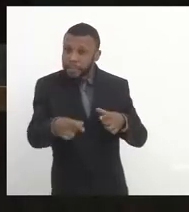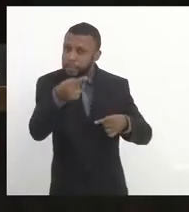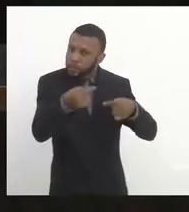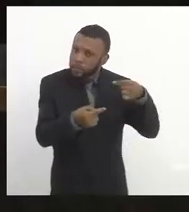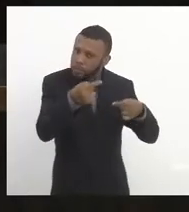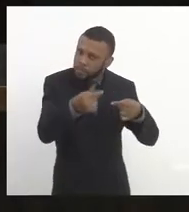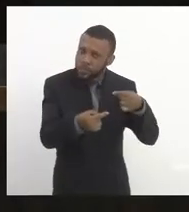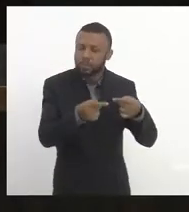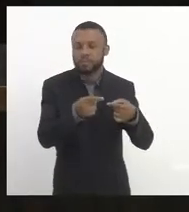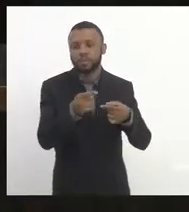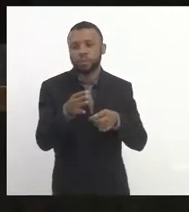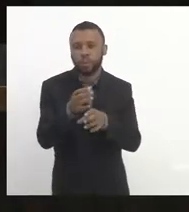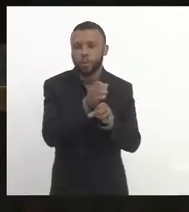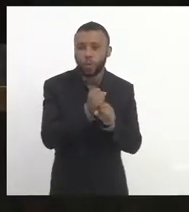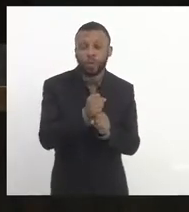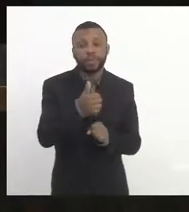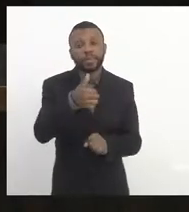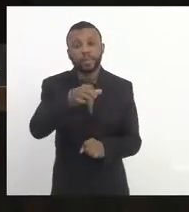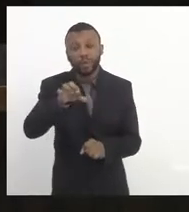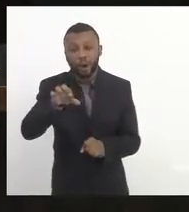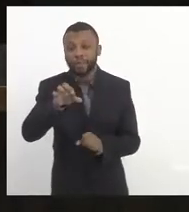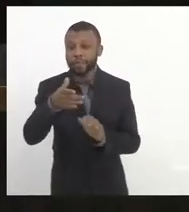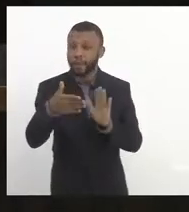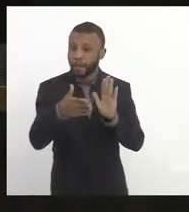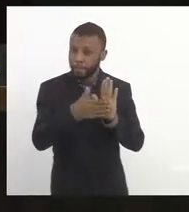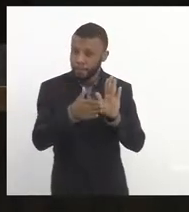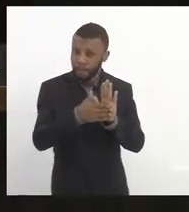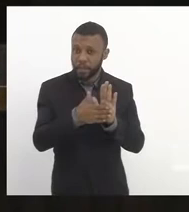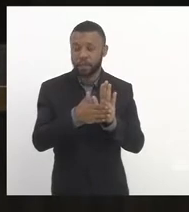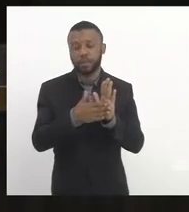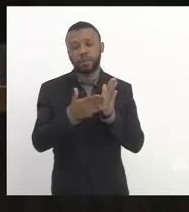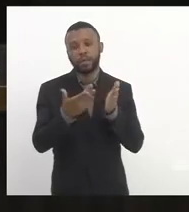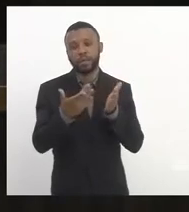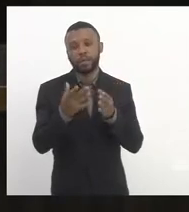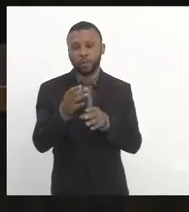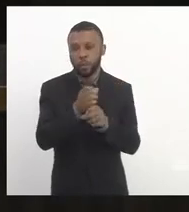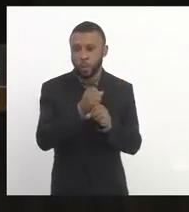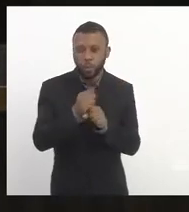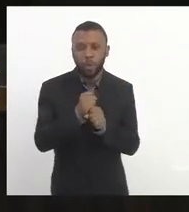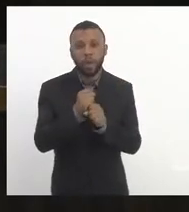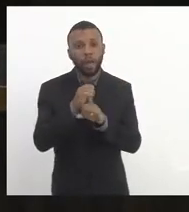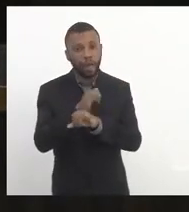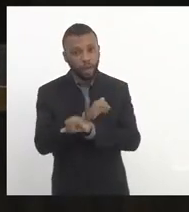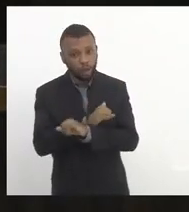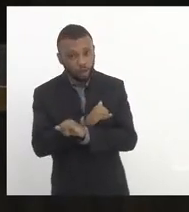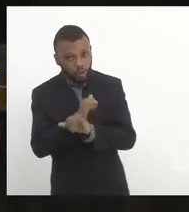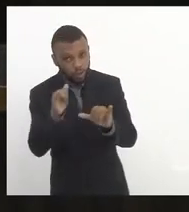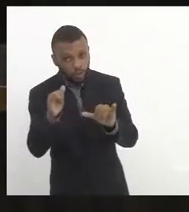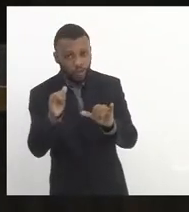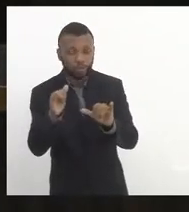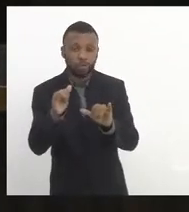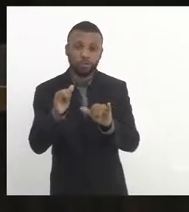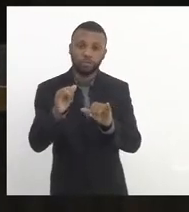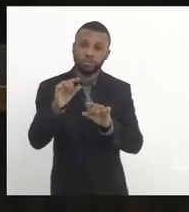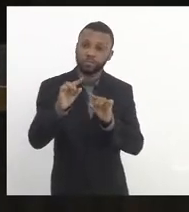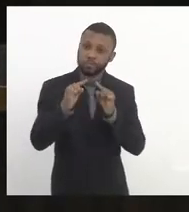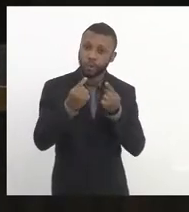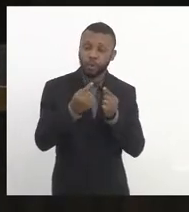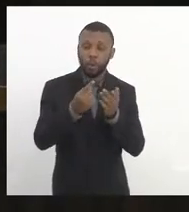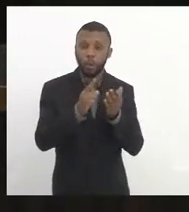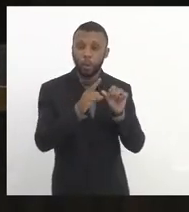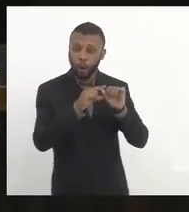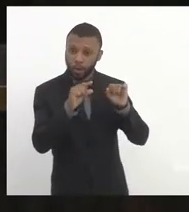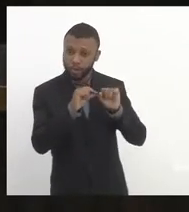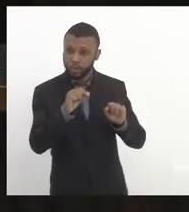recebeu 19 emendas e retorna às comissões. Anuncio, incluídos na ordem do dia, de acordo com o parágrafo 1º do artigo 47 do